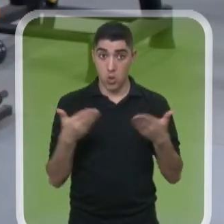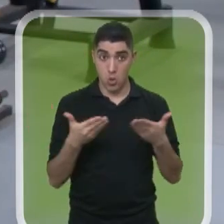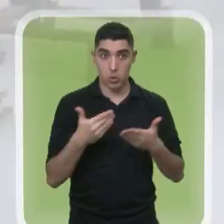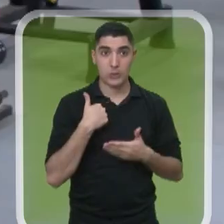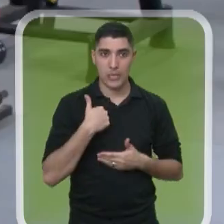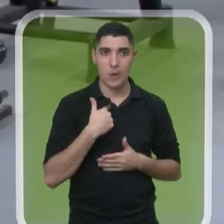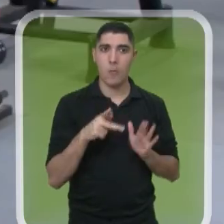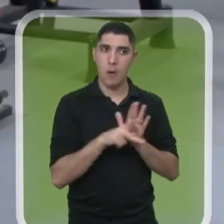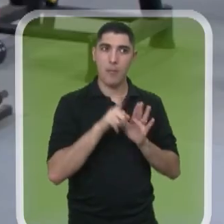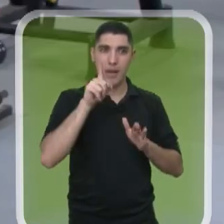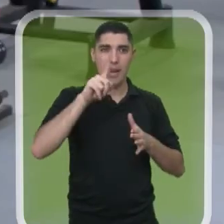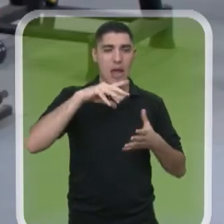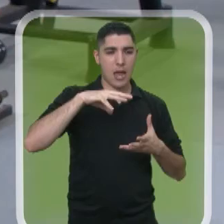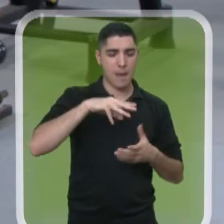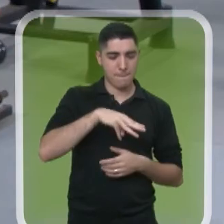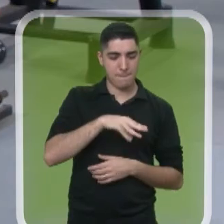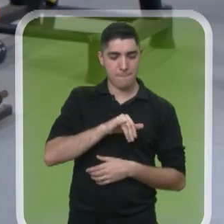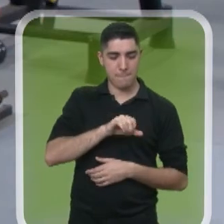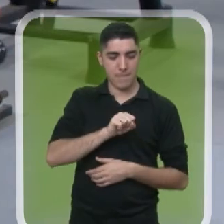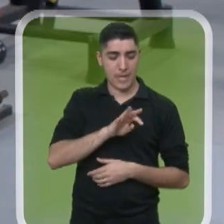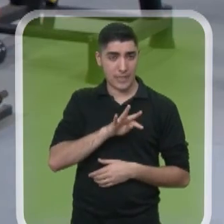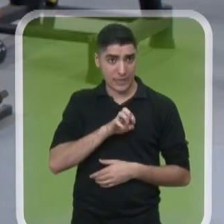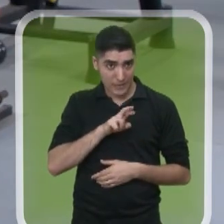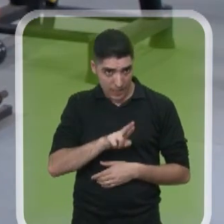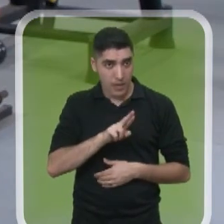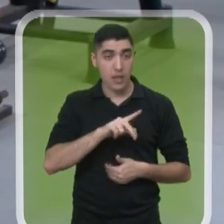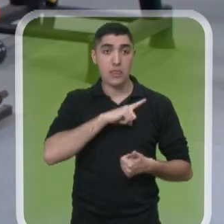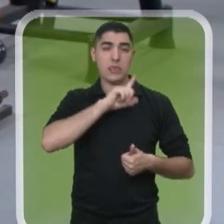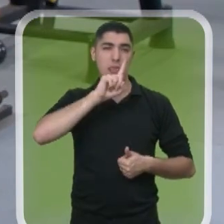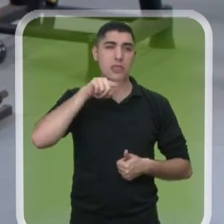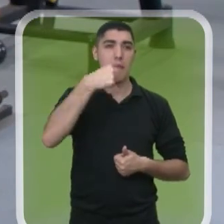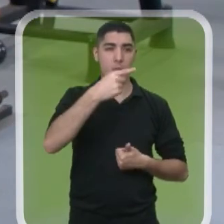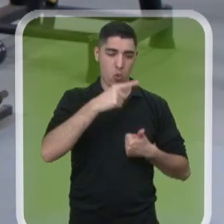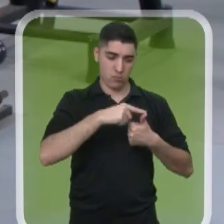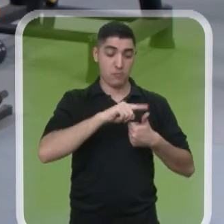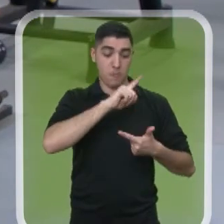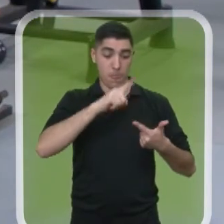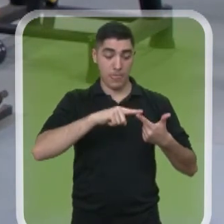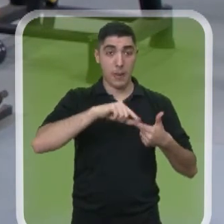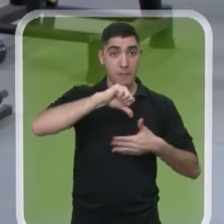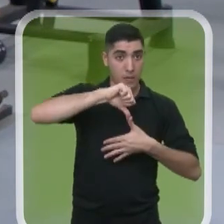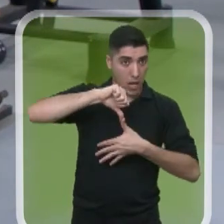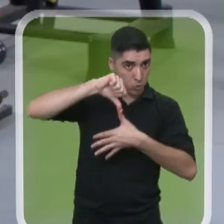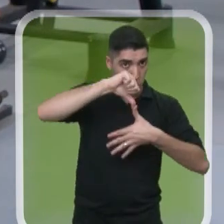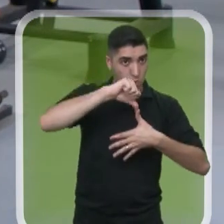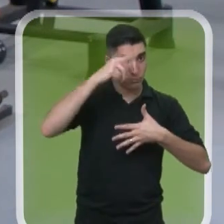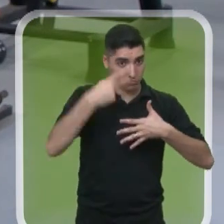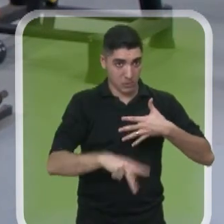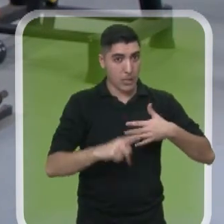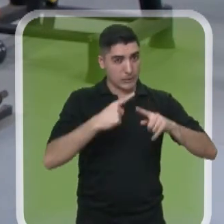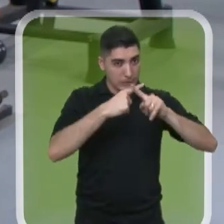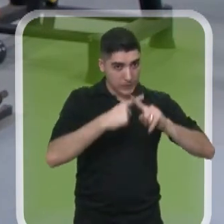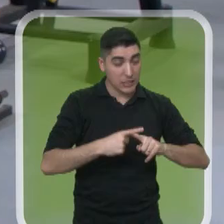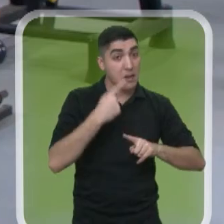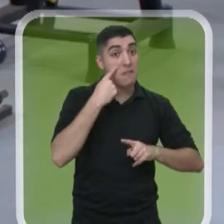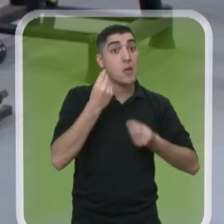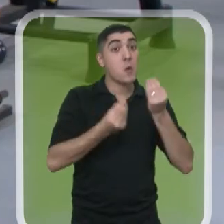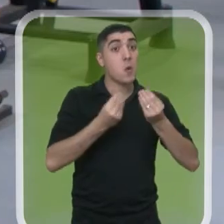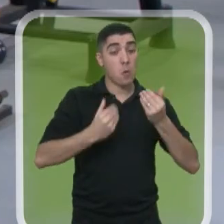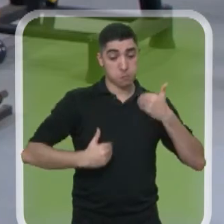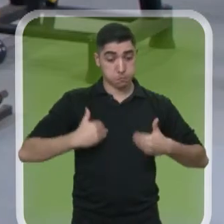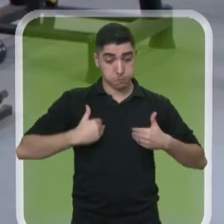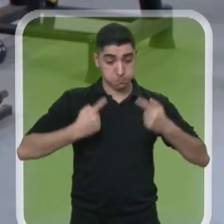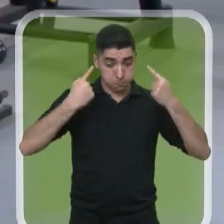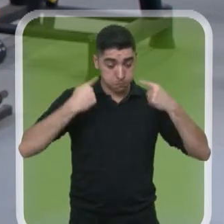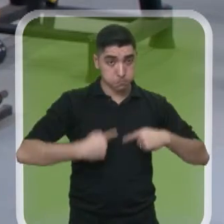Mr. Olímpia. Do Mr. Olímpia para frente, a gente tem o Sul-Americano, que é o próximo campeonato, que a gente vai ver como o físico respondeu no campeonato